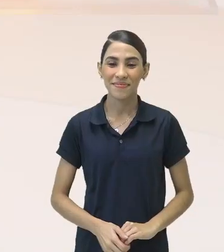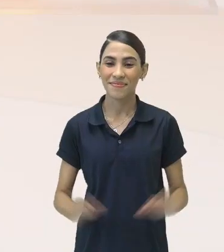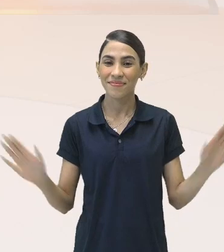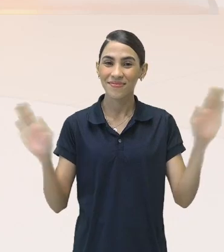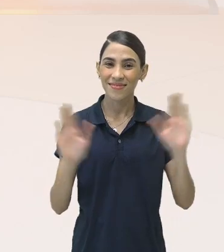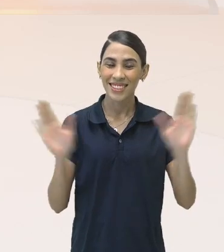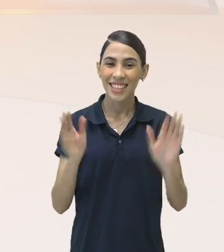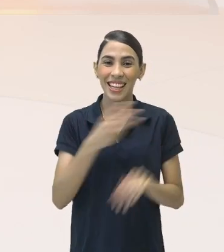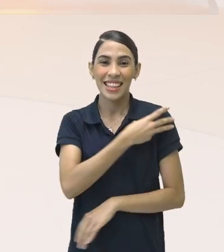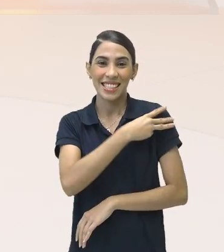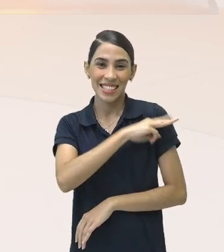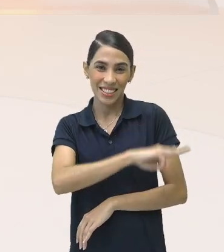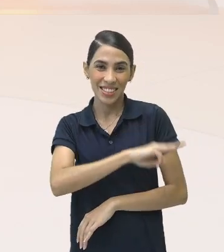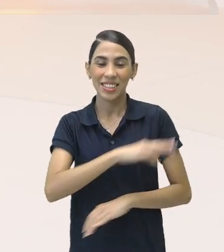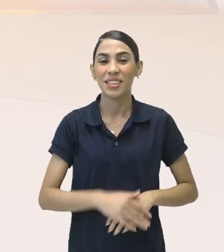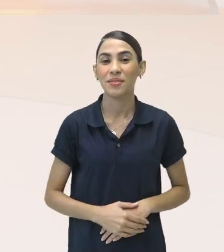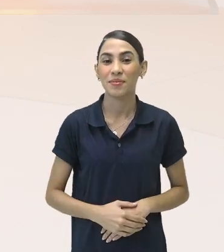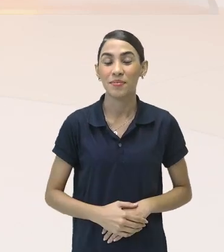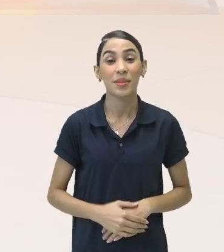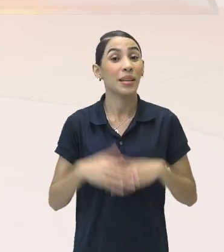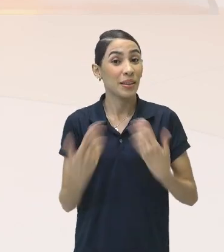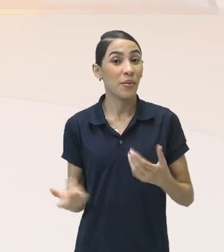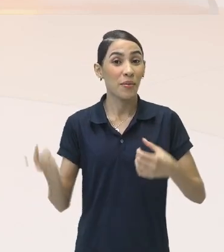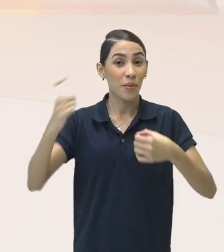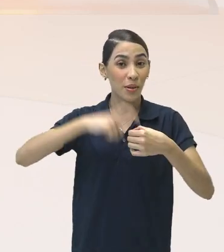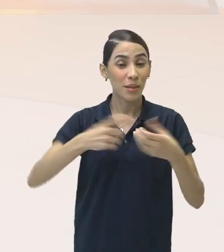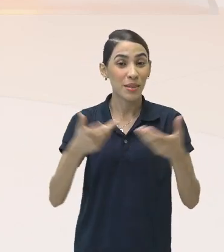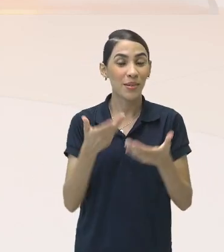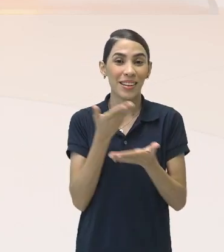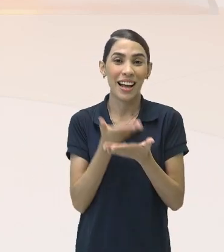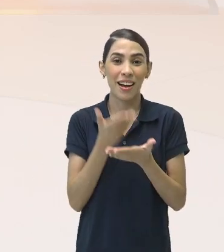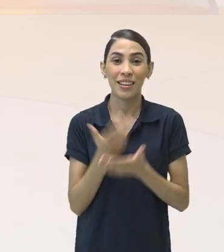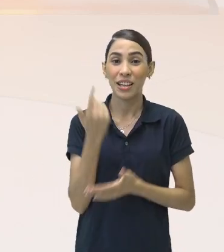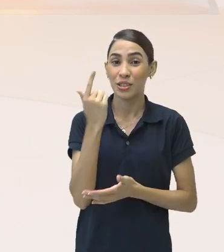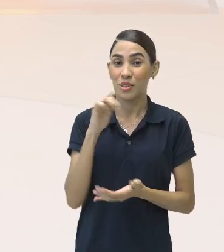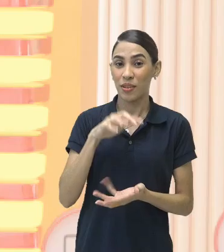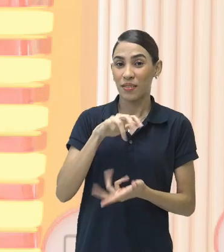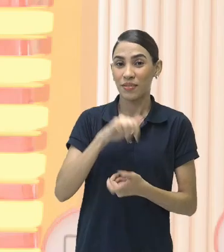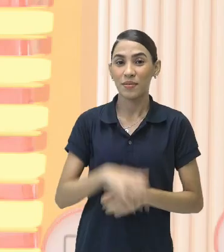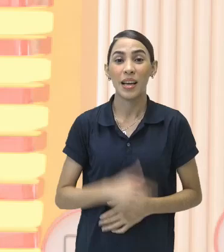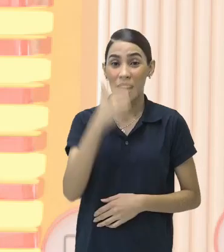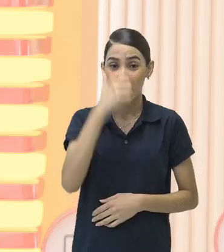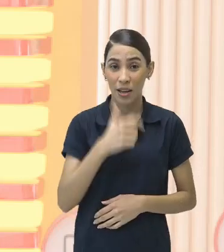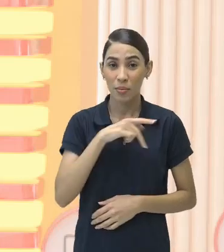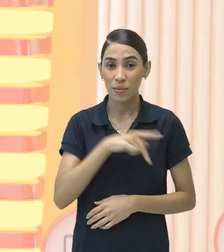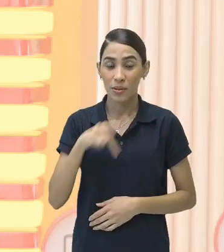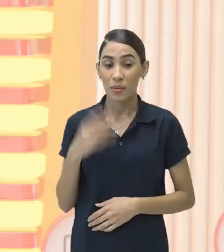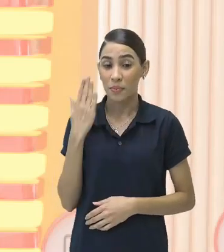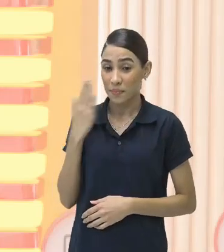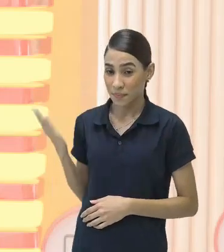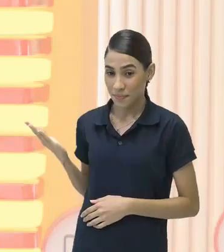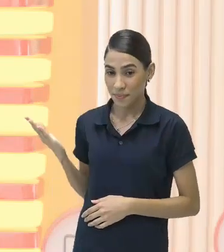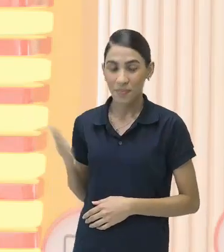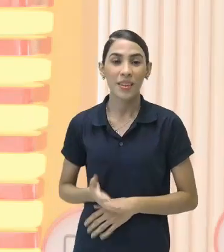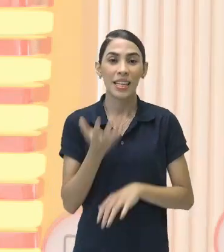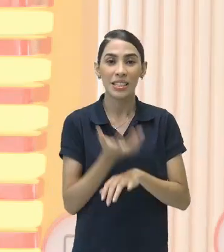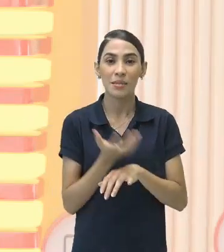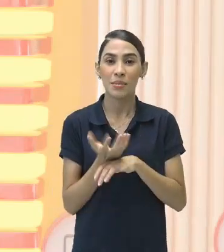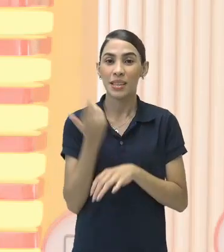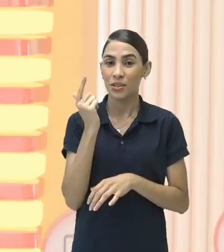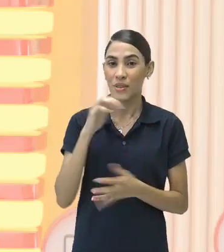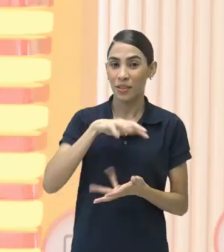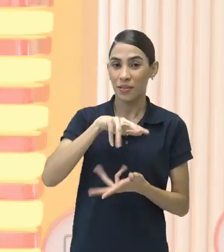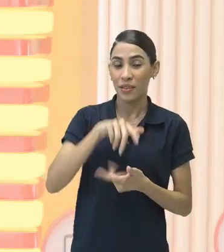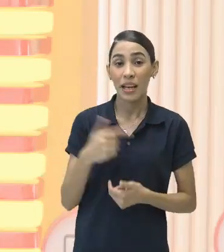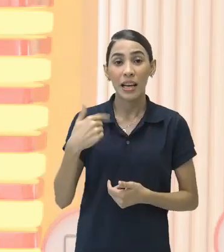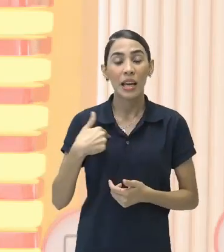Olá, alunos da terceira série do ensino médio. Estamos de volta para mais uma aula de Geografia. Eu sou o professor Ilbson do Nascimento, do componente de